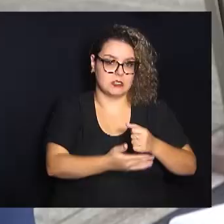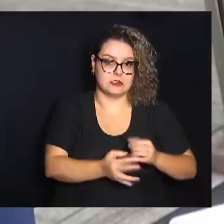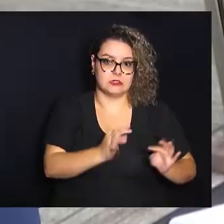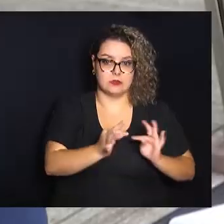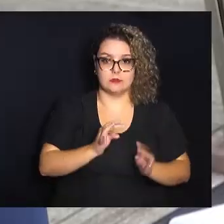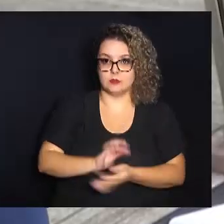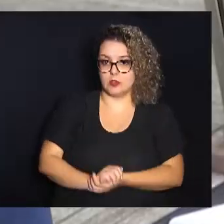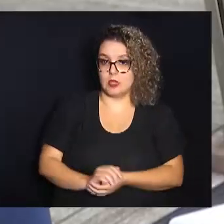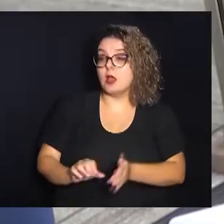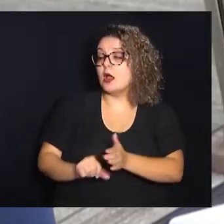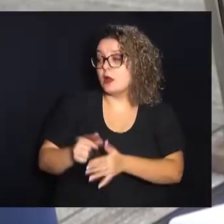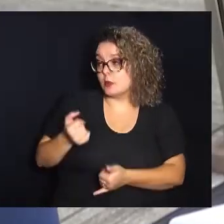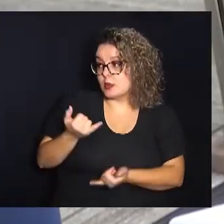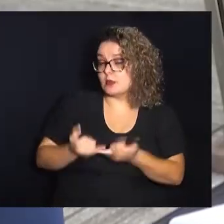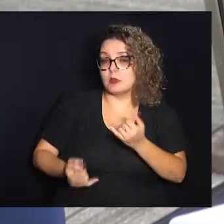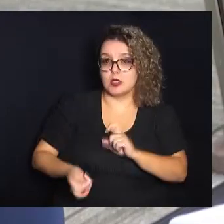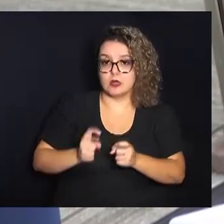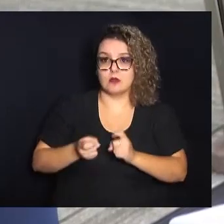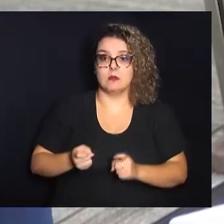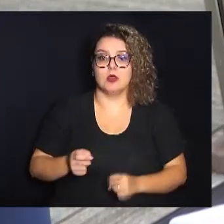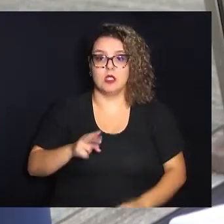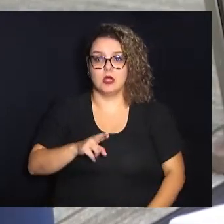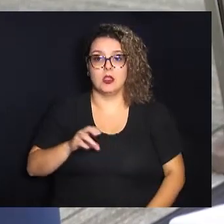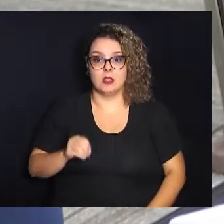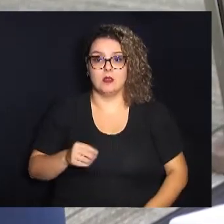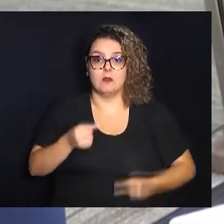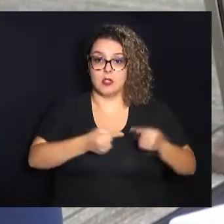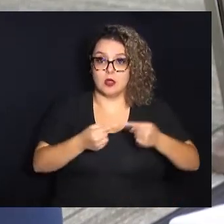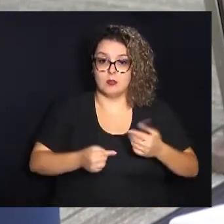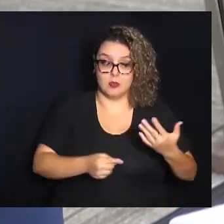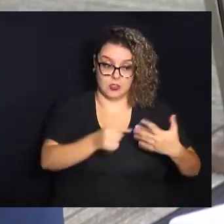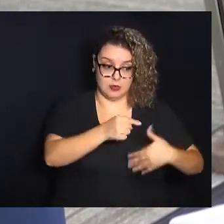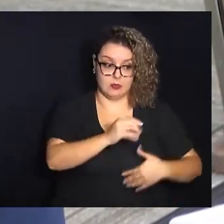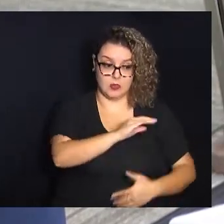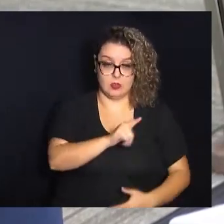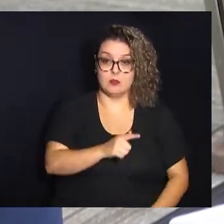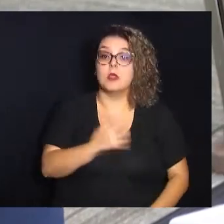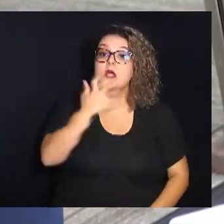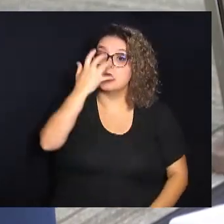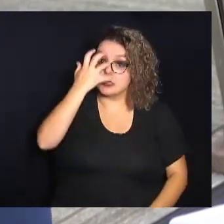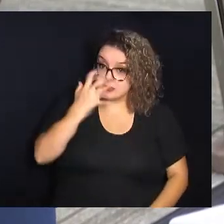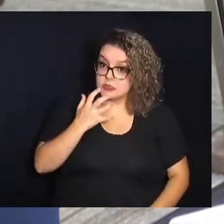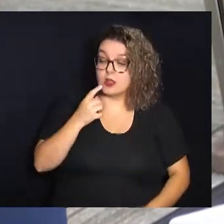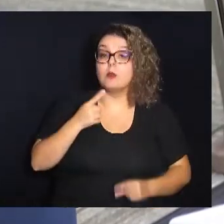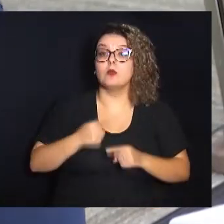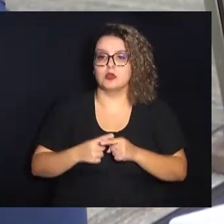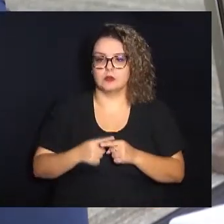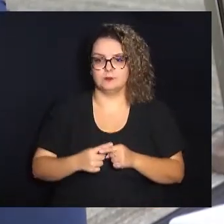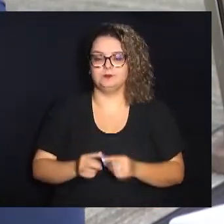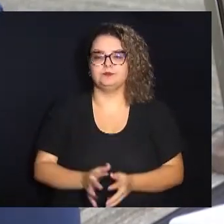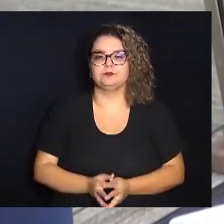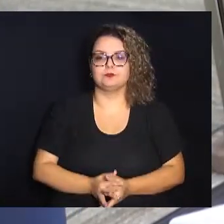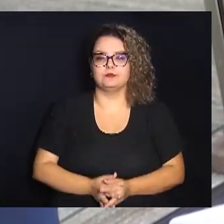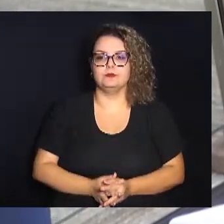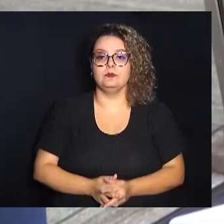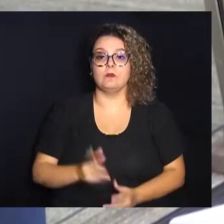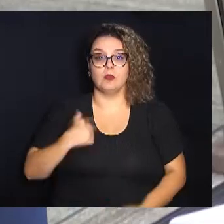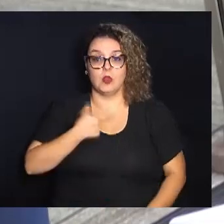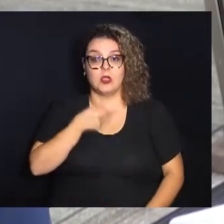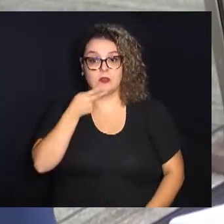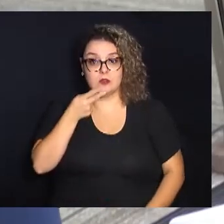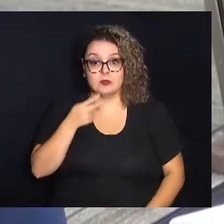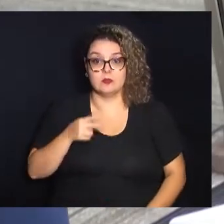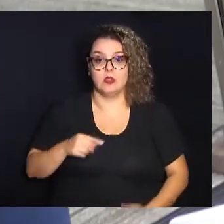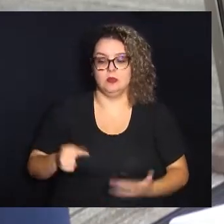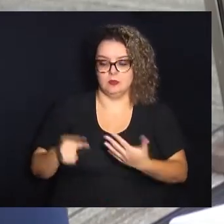técnico. Bom, a primeira parte de hoje da sessão nós discutimos as questões ambientais do Campo Grande, que é uma coisa muito séria, que é algo muito sério, por quê? A gente